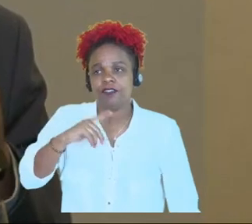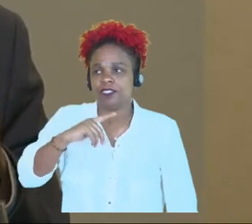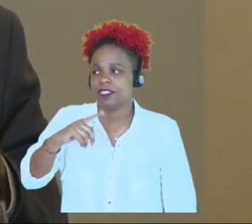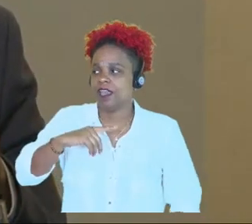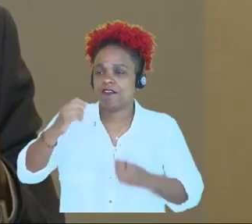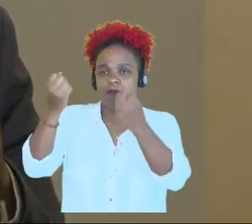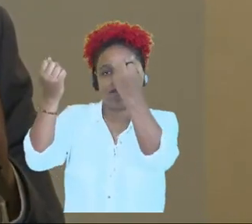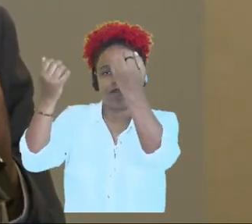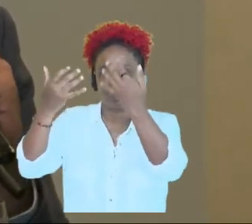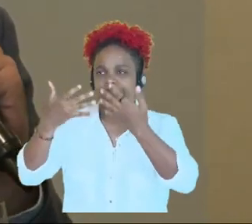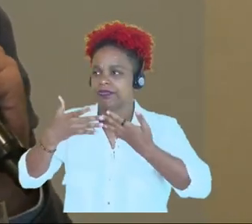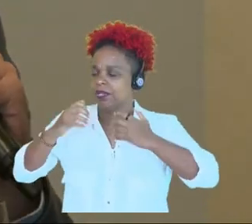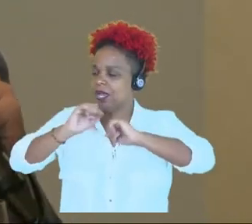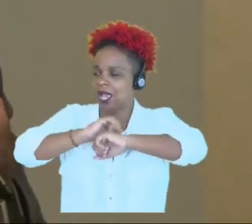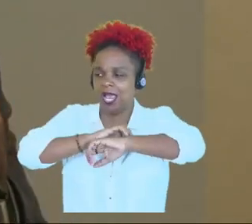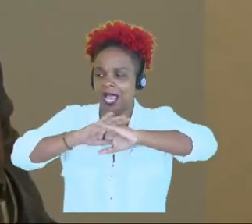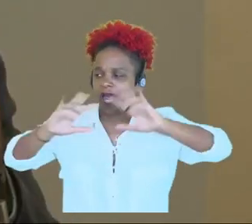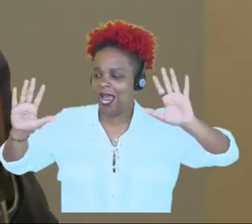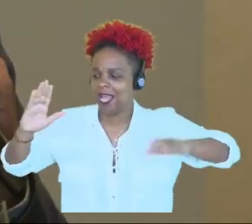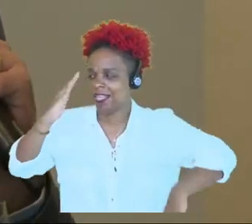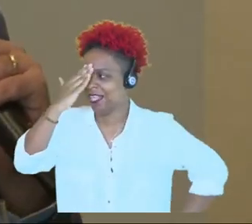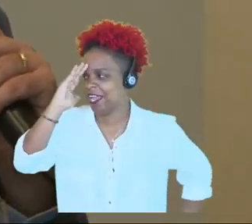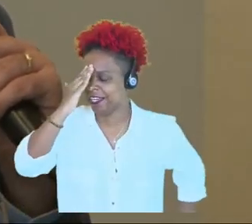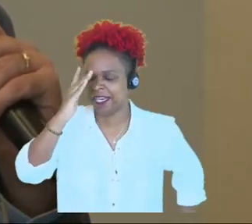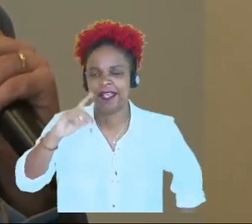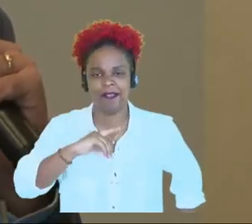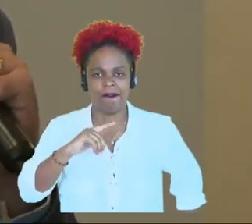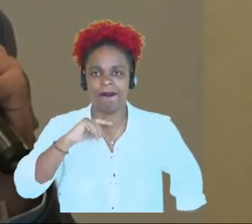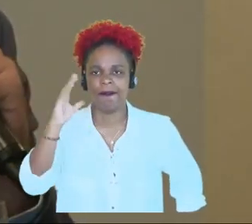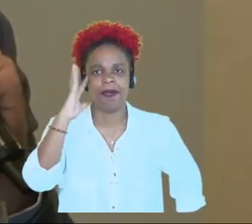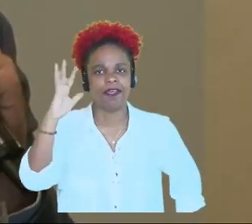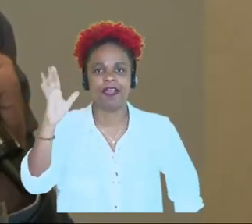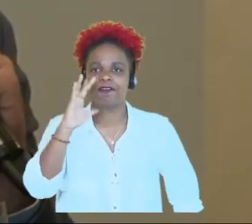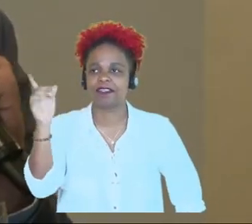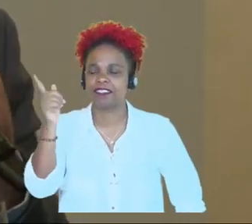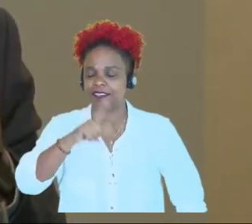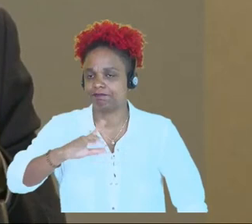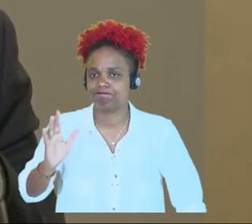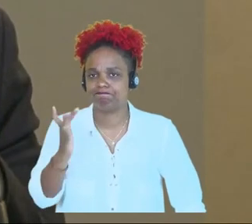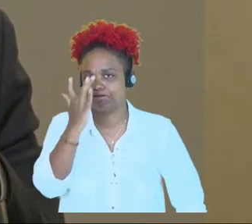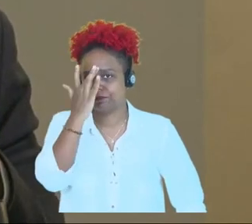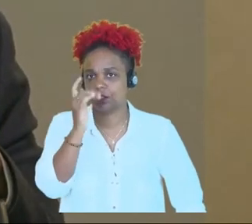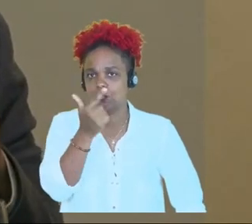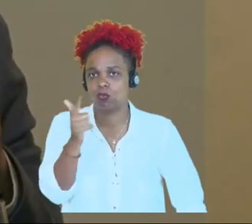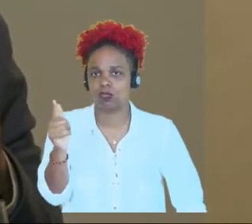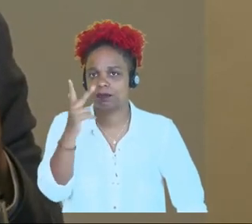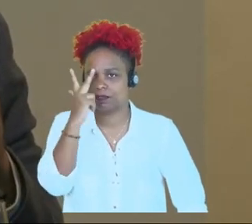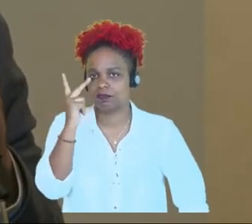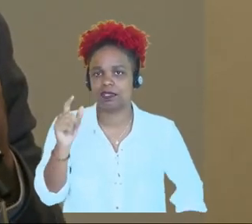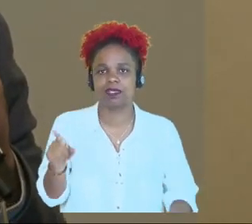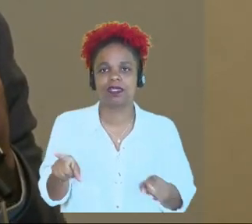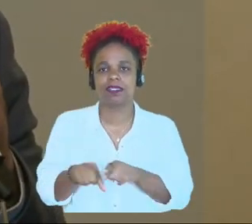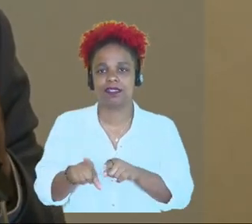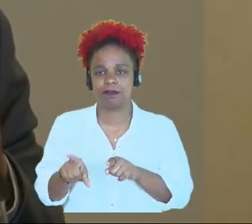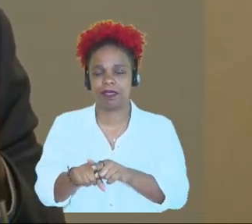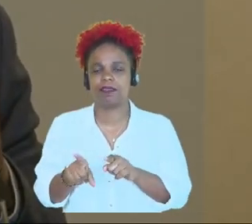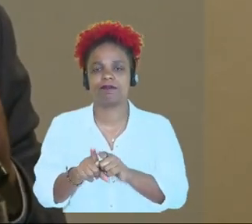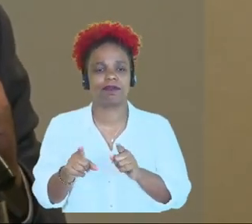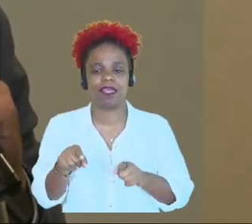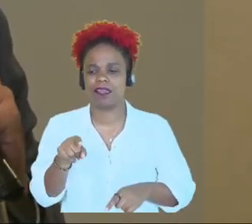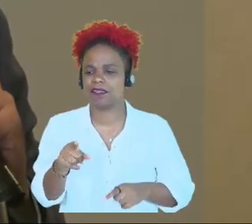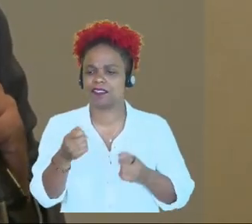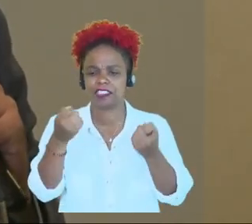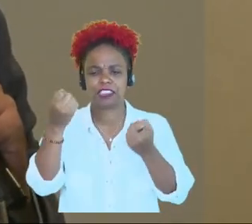esclareceu muito. Entendi coisas que eu não imaginava conseguir absorver e acho que muita gente tem que ouvir com essa